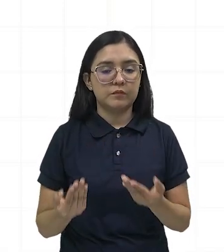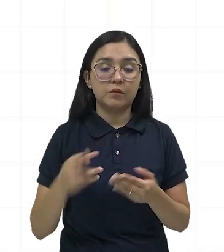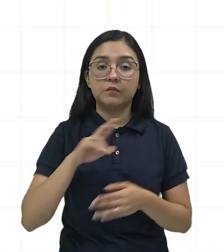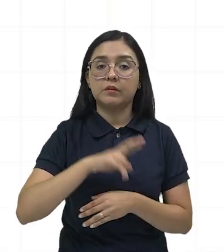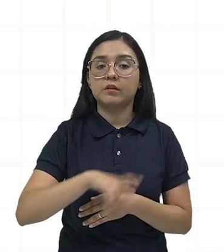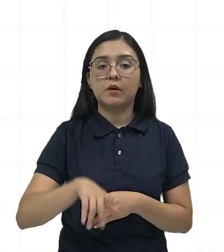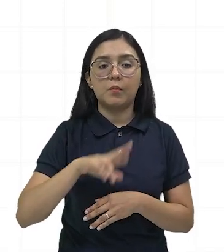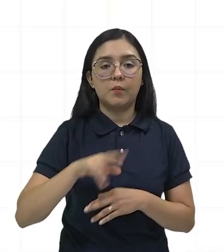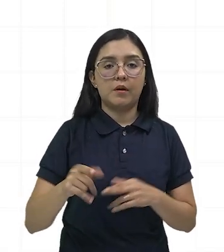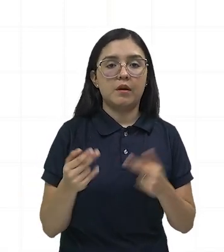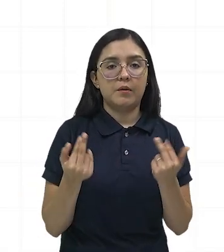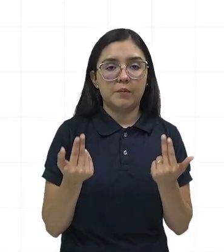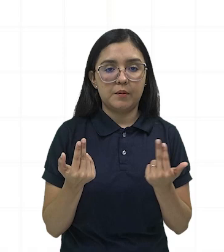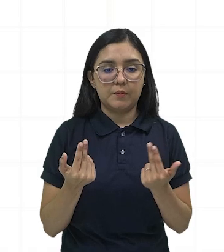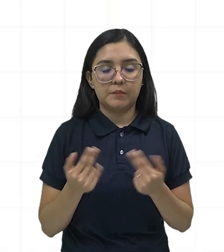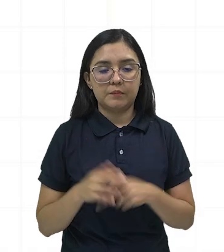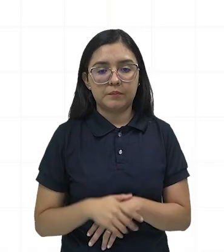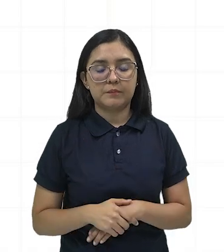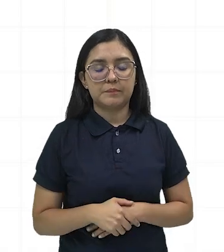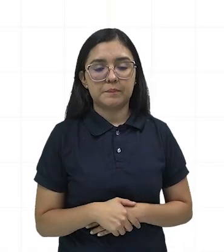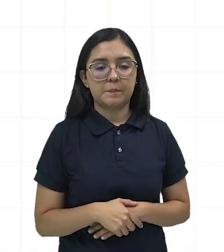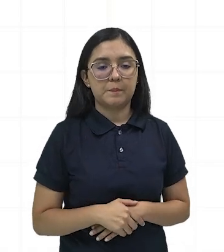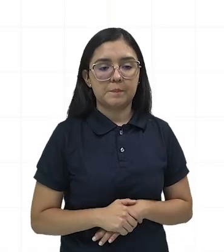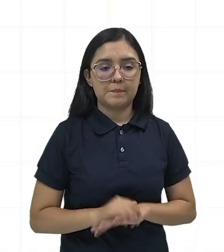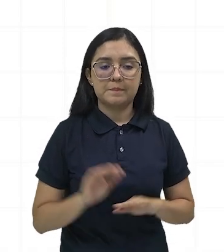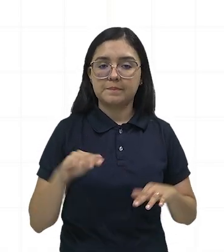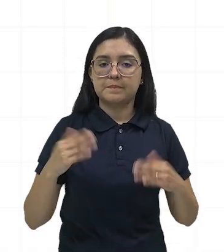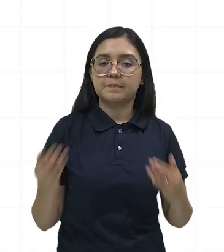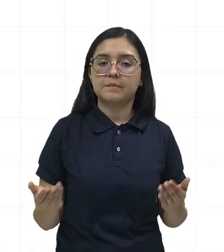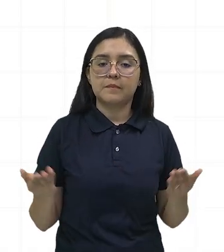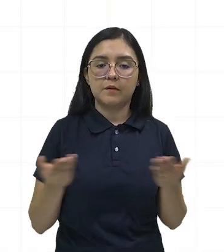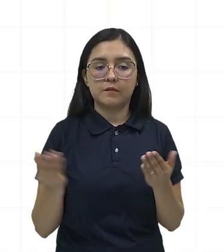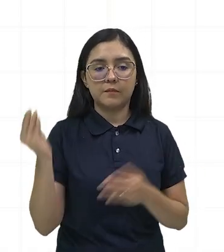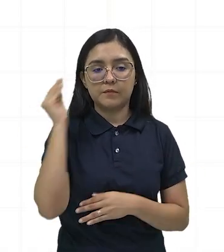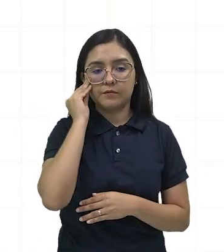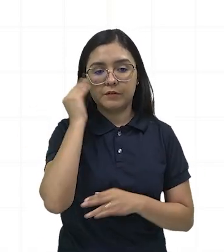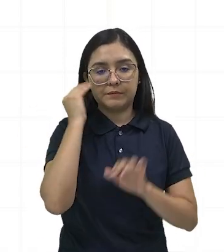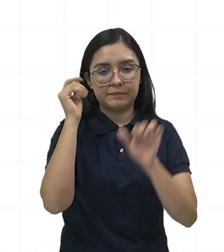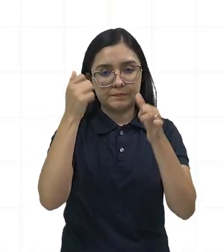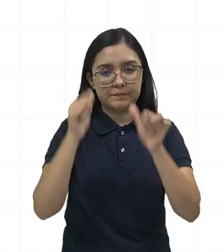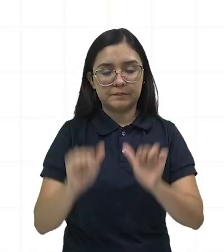sejam congruentes, tá bom? Vamos analisar, então, esse amarelinho.